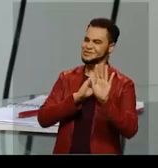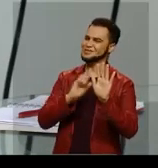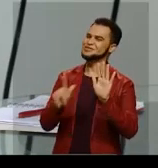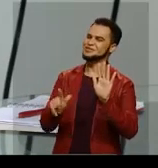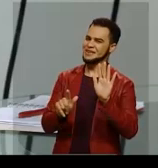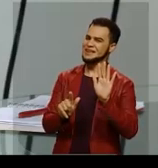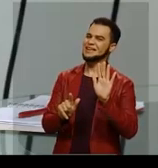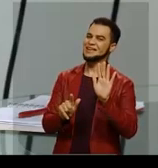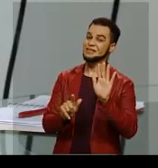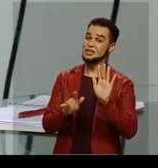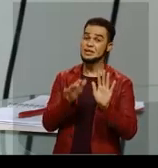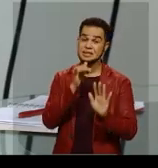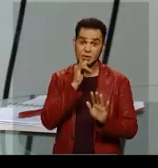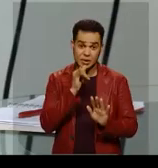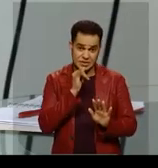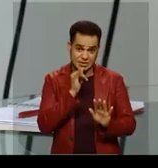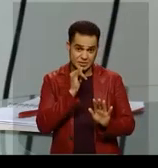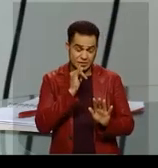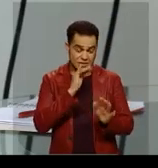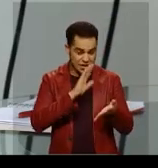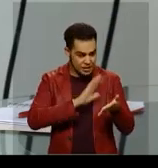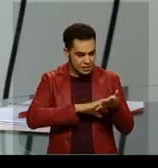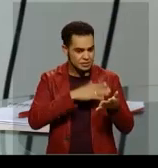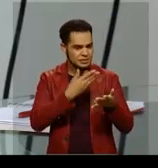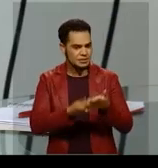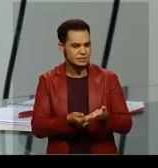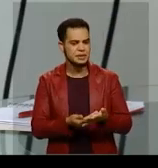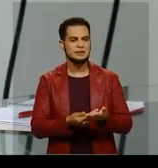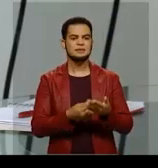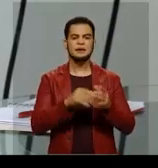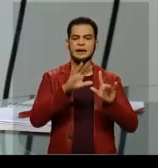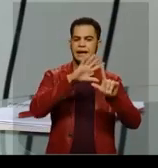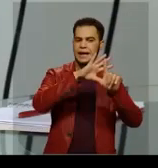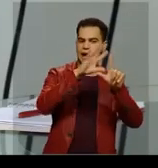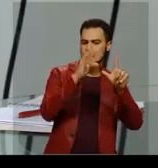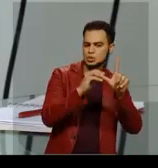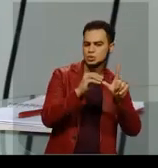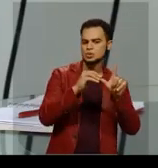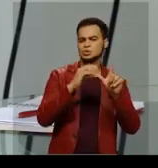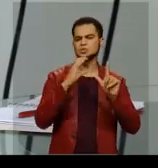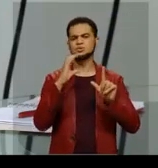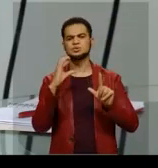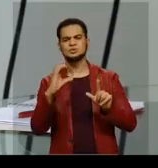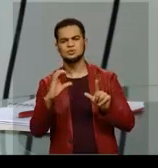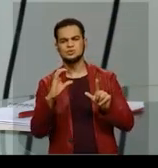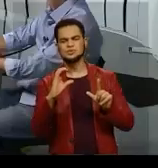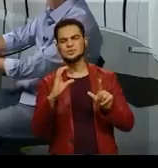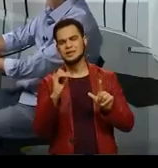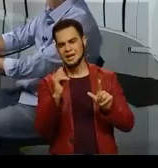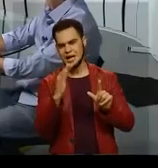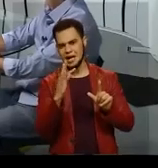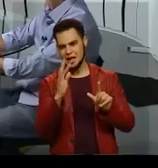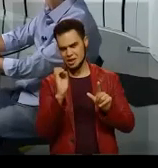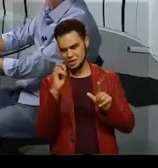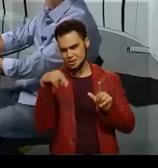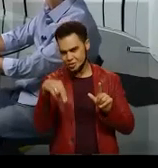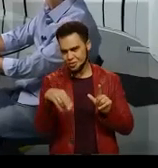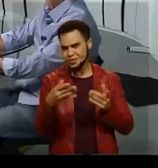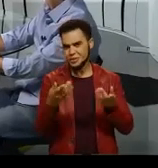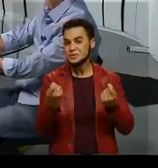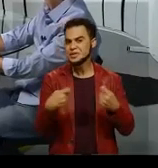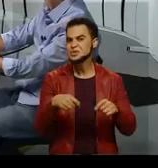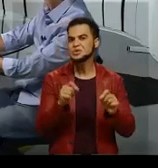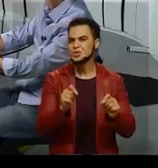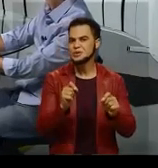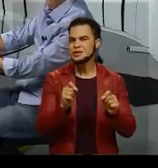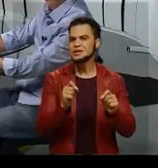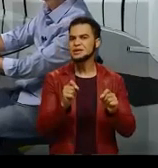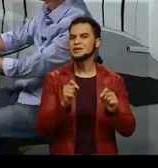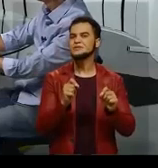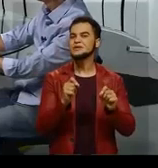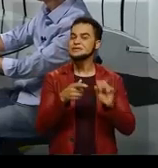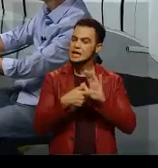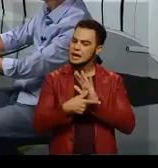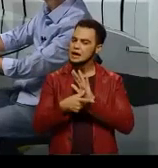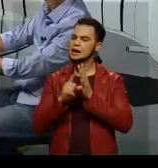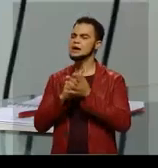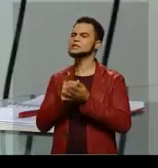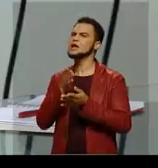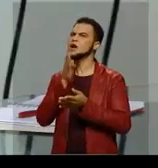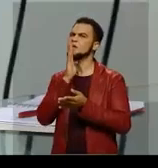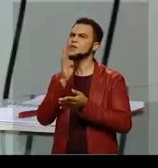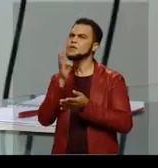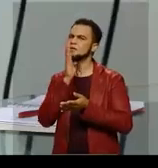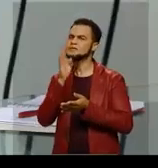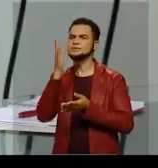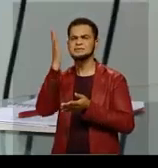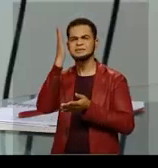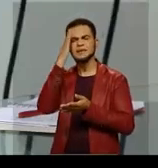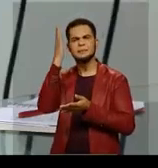um cartoon, você precisa de além disso, né? Porque está implícito ali. Qual é o seu conhecimento de mundo? O que